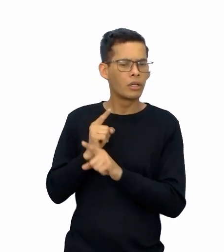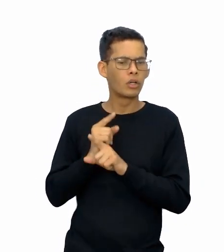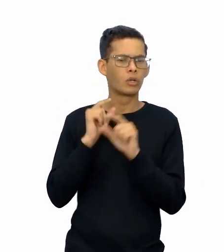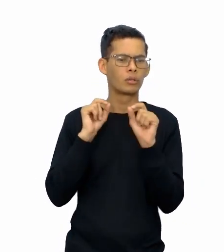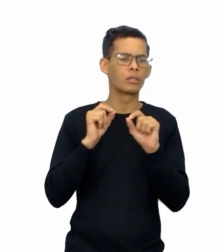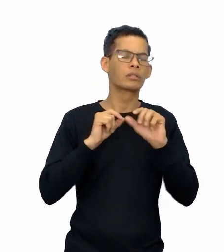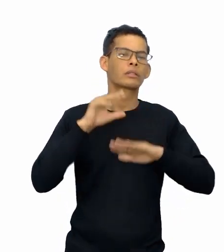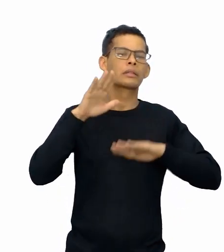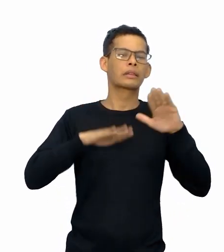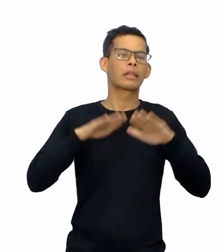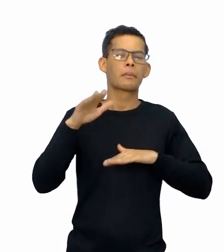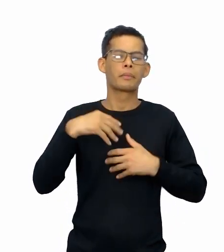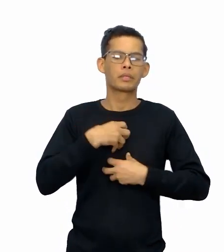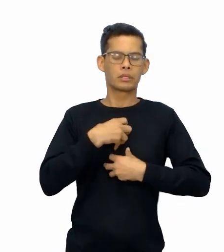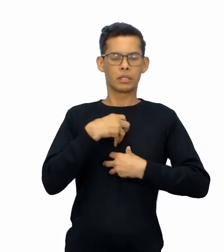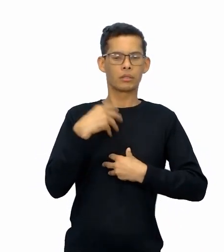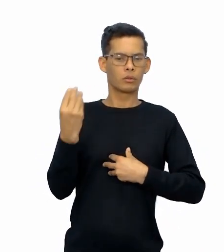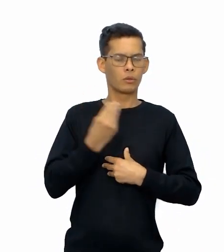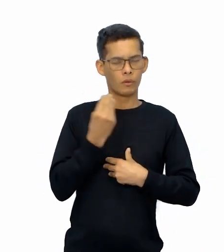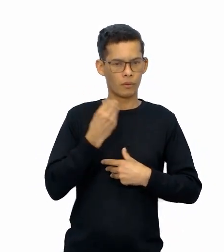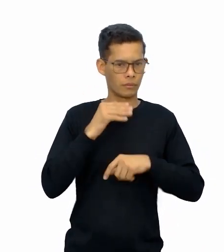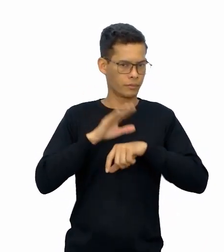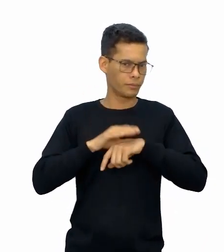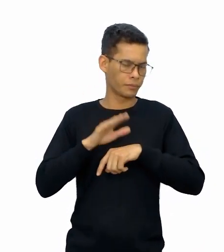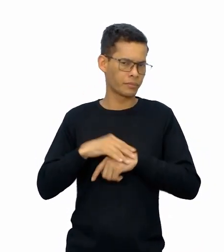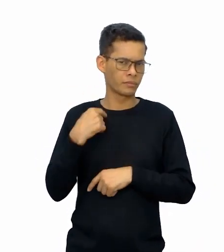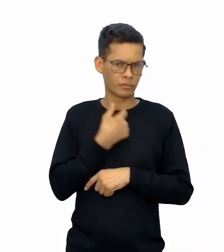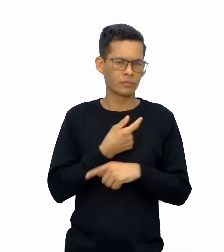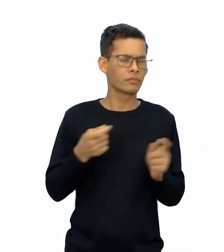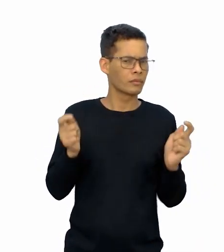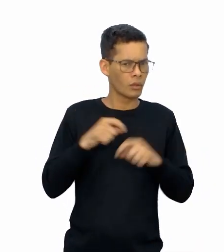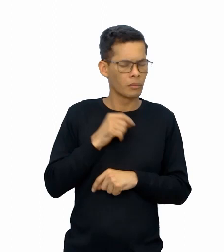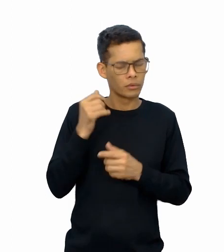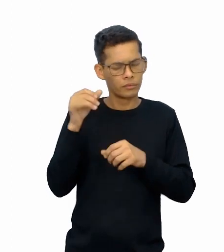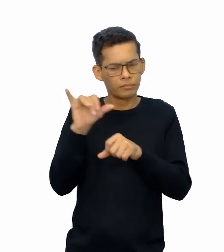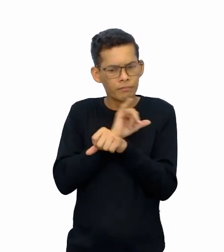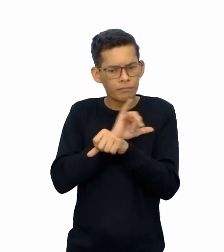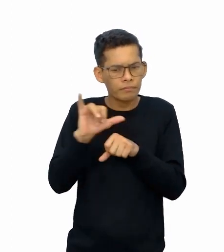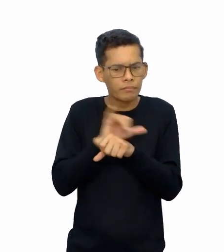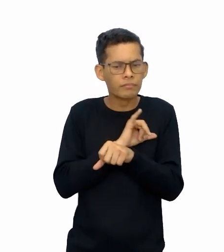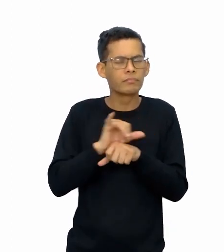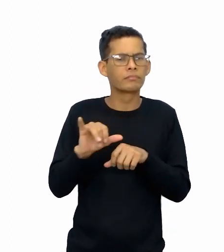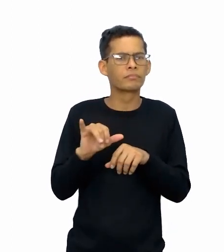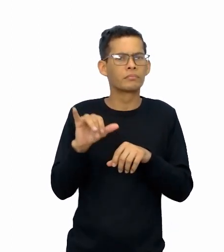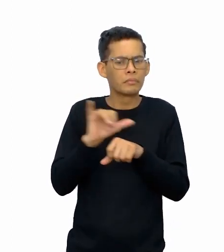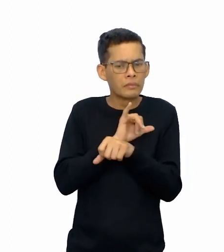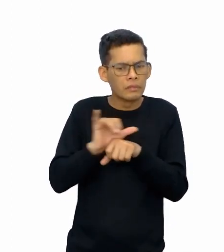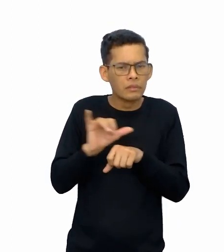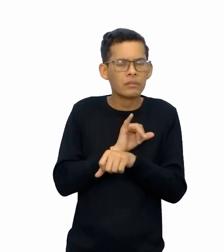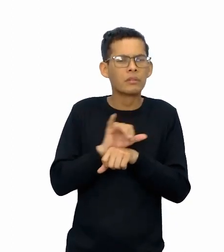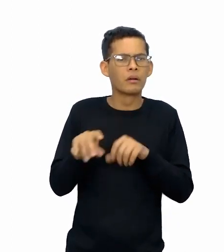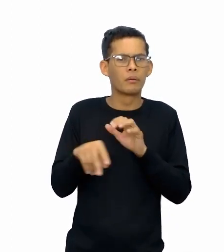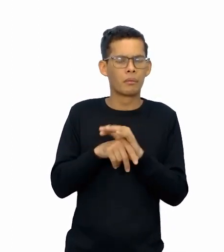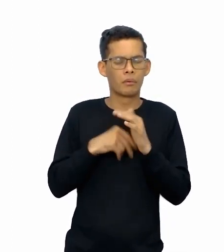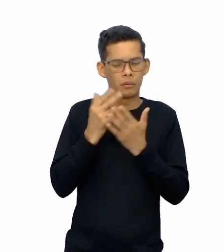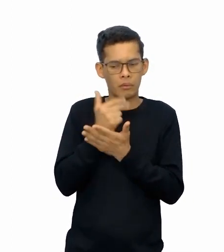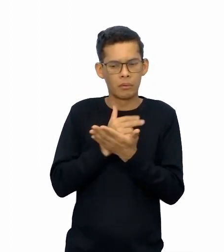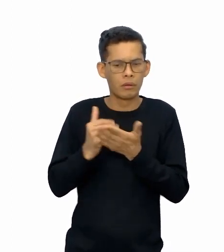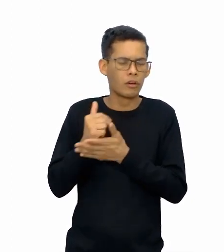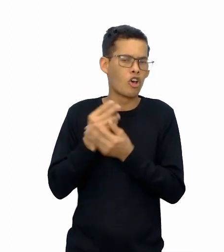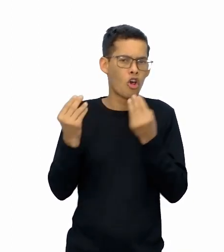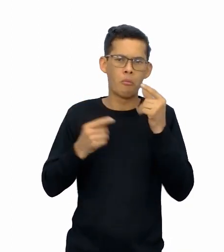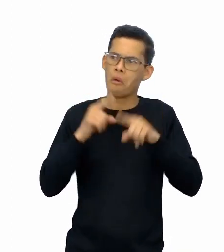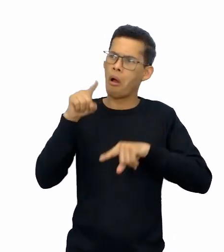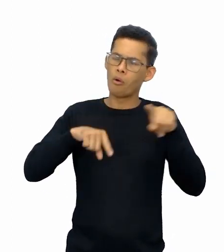da abordagem, é claro, né, a gente pode fazer de uma forma ilustrativa, dependendo dos alunos, né, se eles não